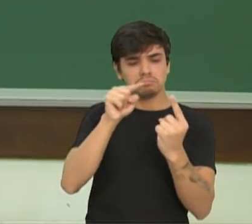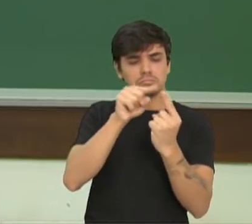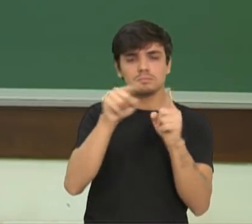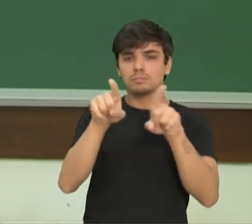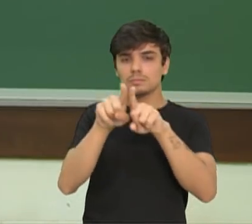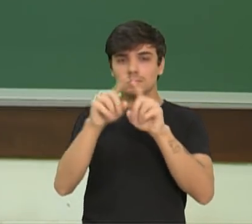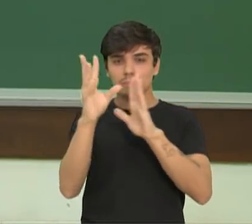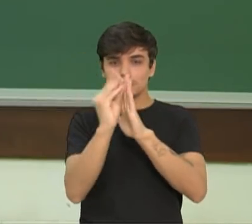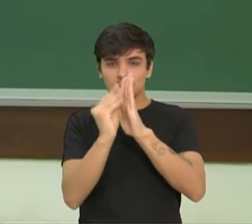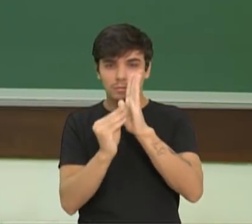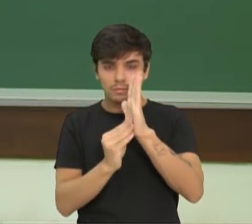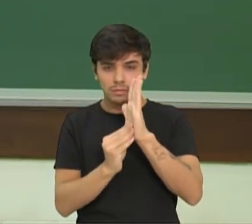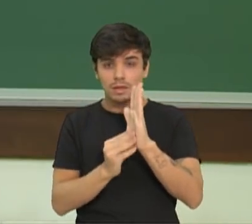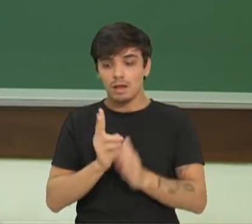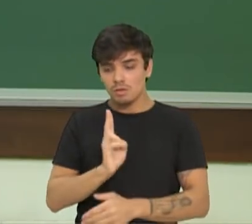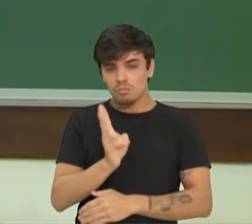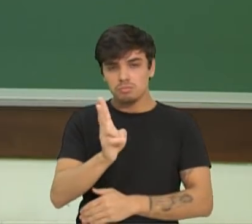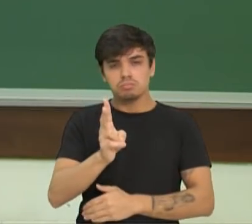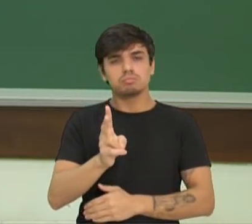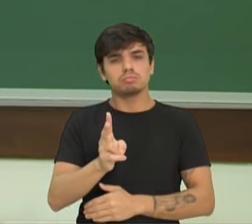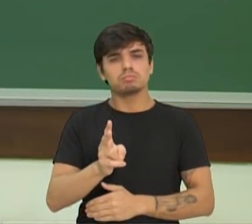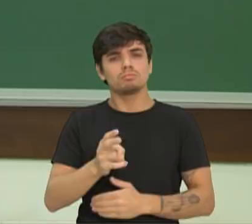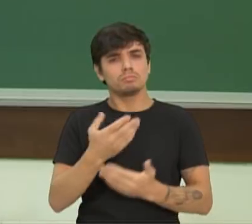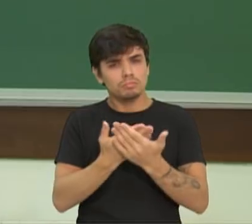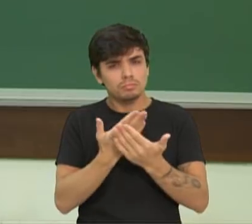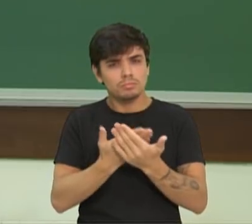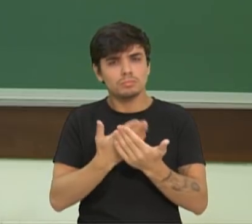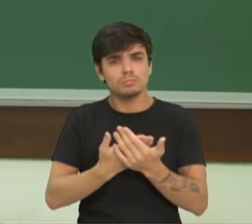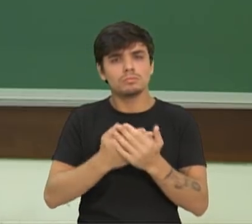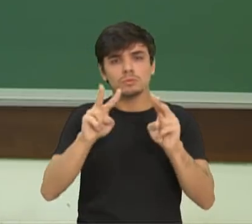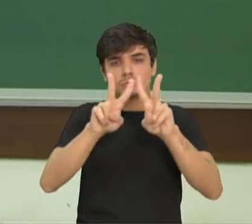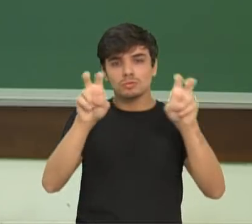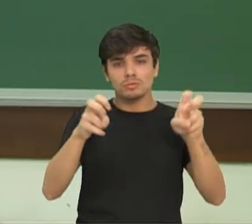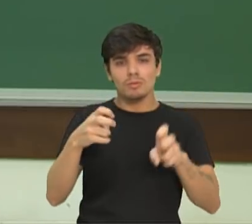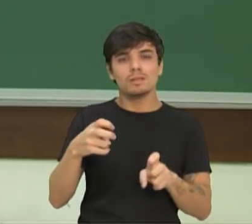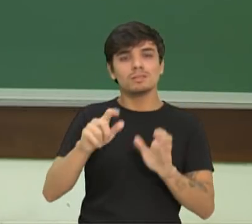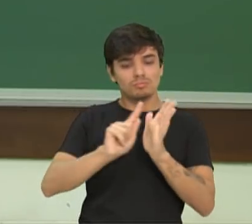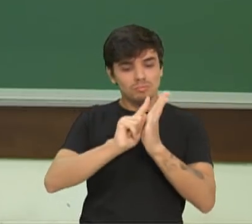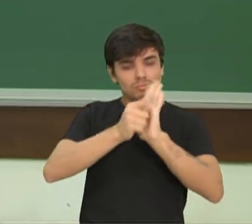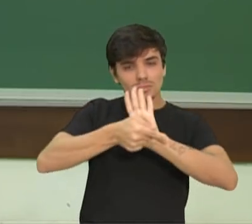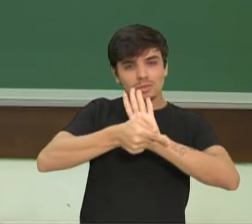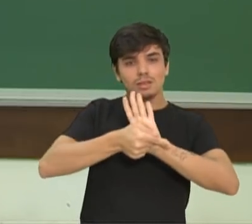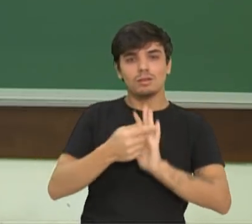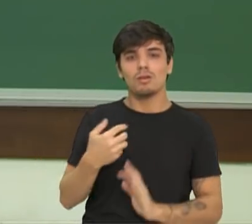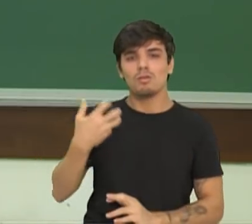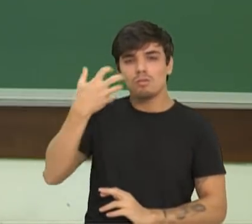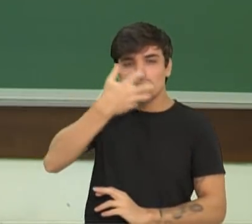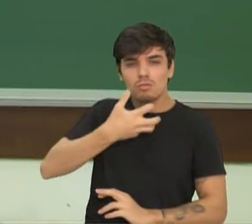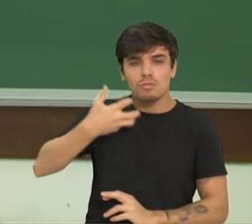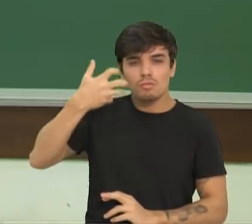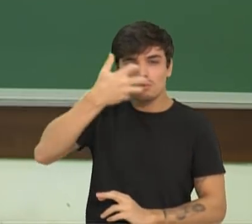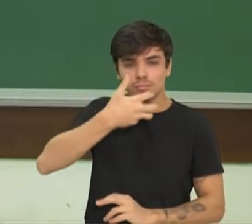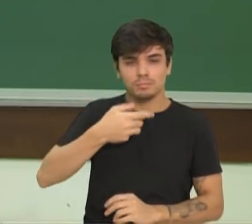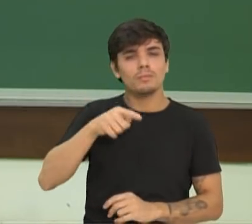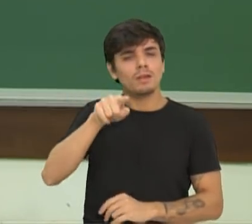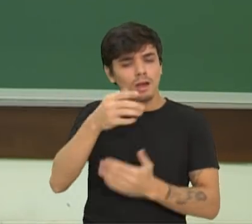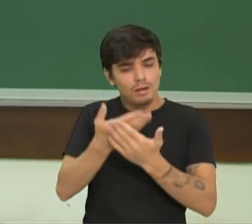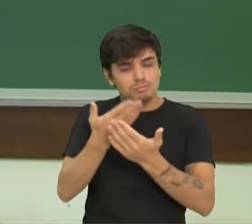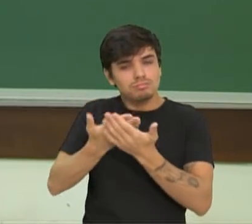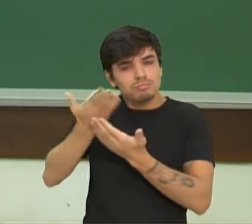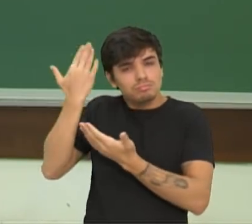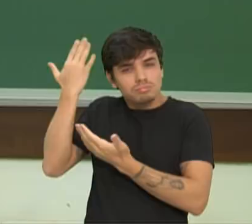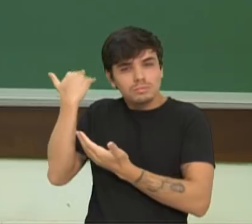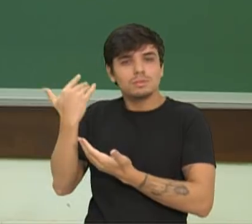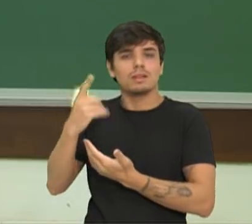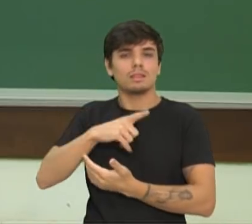conteúdo, continuamos trabalhando o gênero romance. Você, nas aulas anteriores, teve a oportunidade de